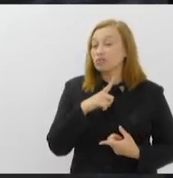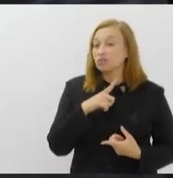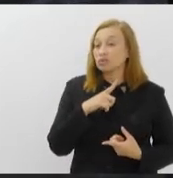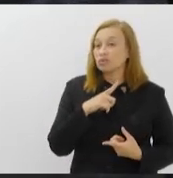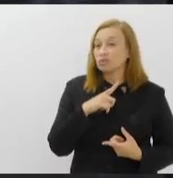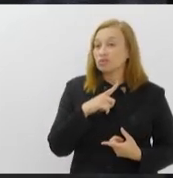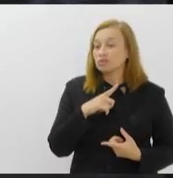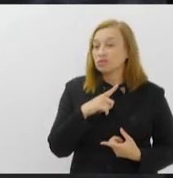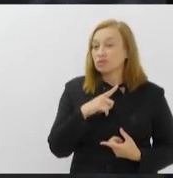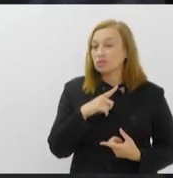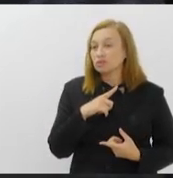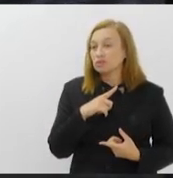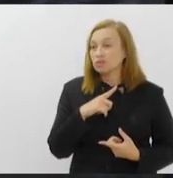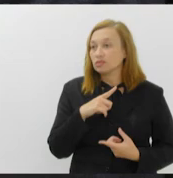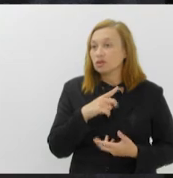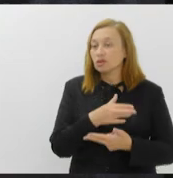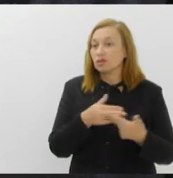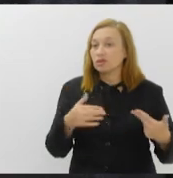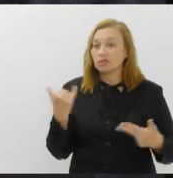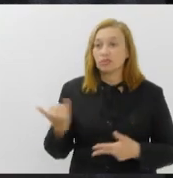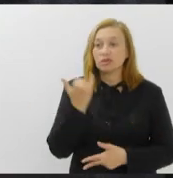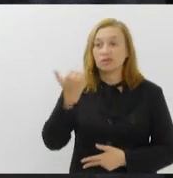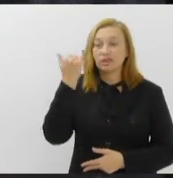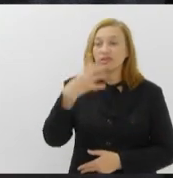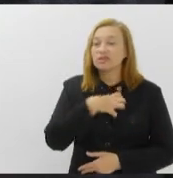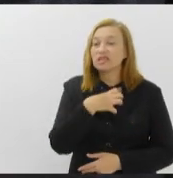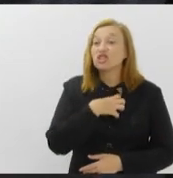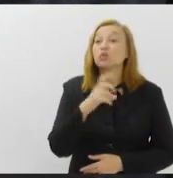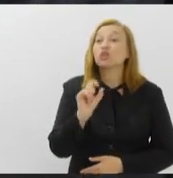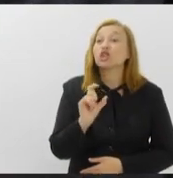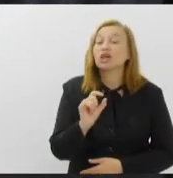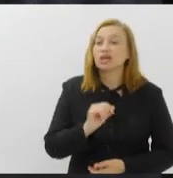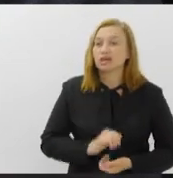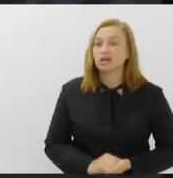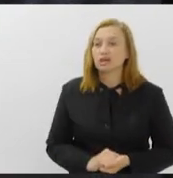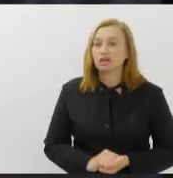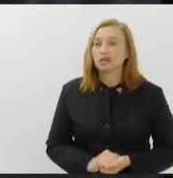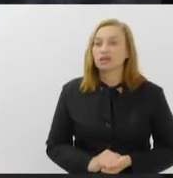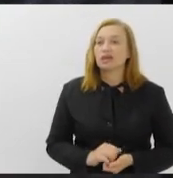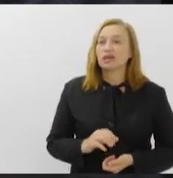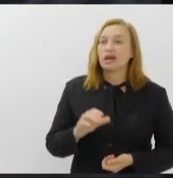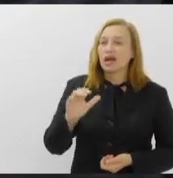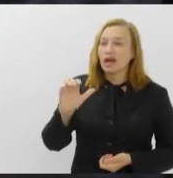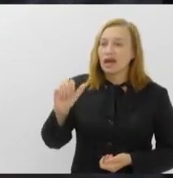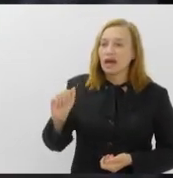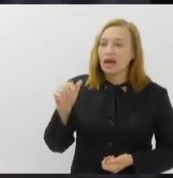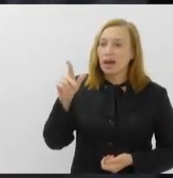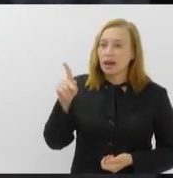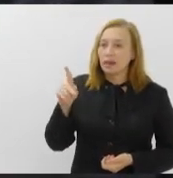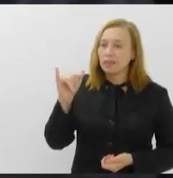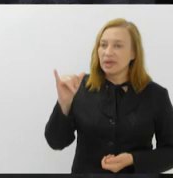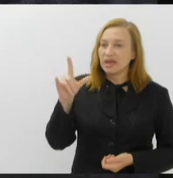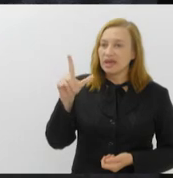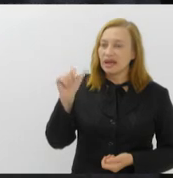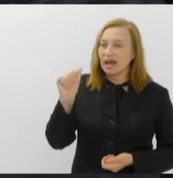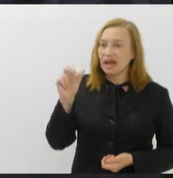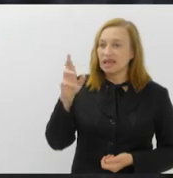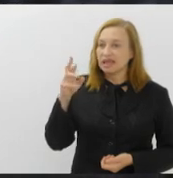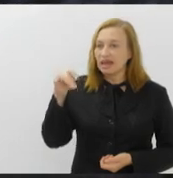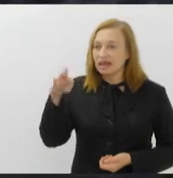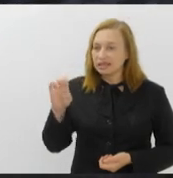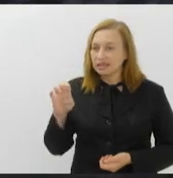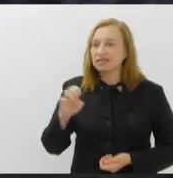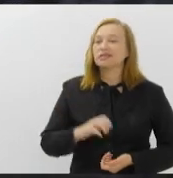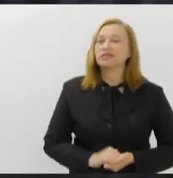características importantíssimas e até nos sentimos privilegiados. Né? Temos capilaridade, já tivemos escritórios em todos os